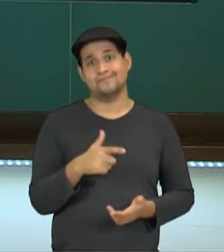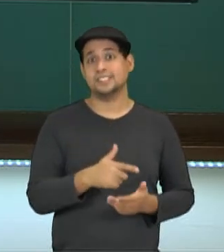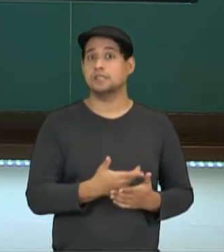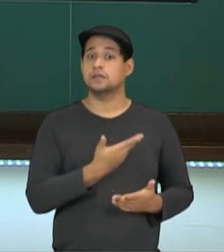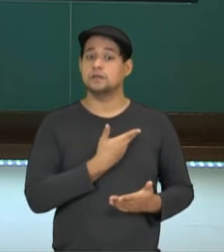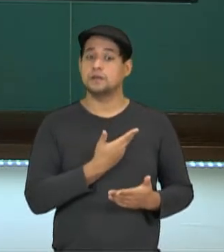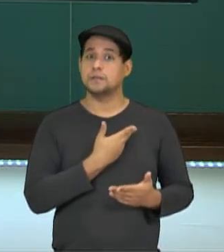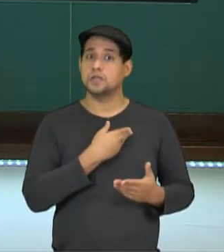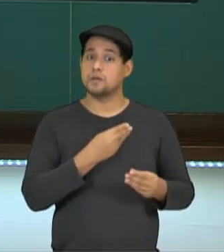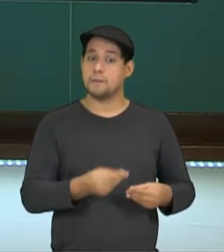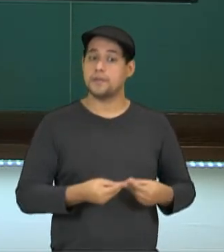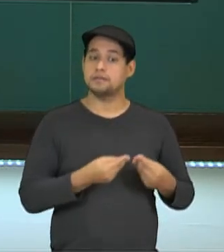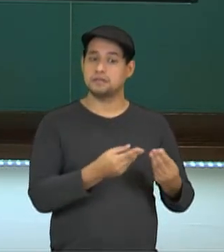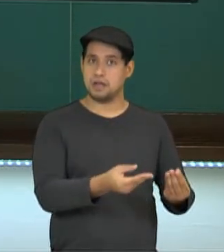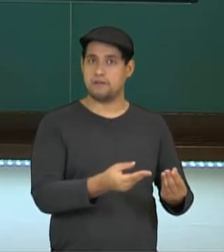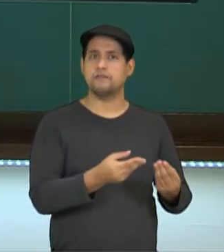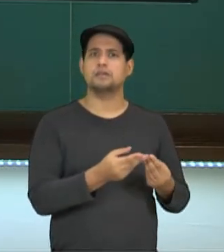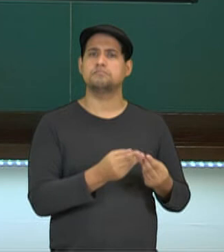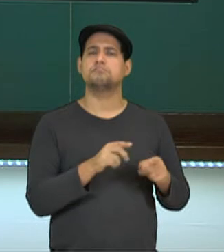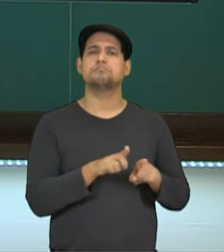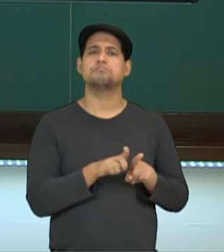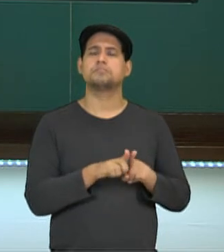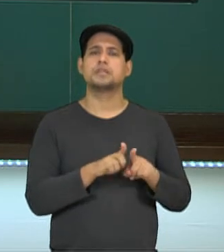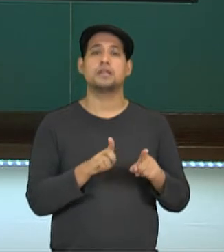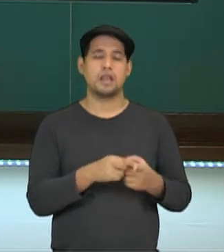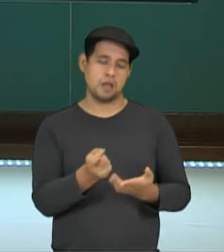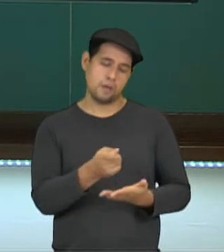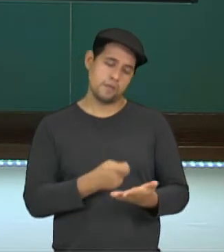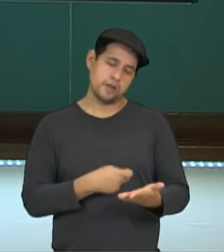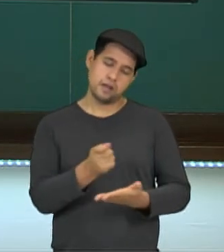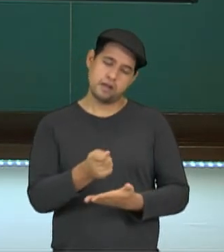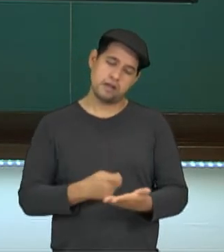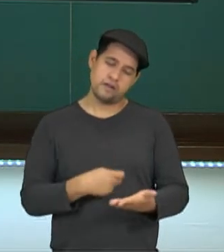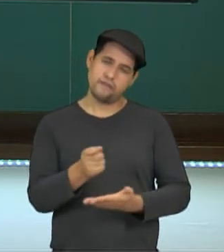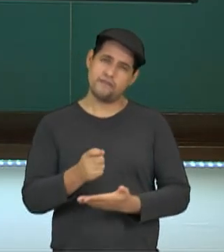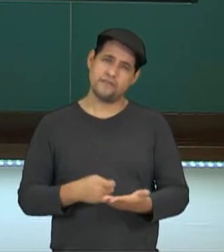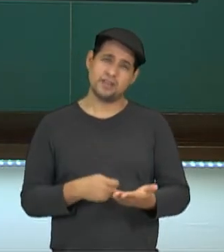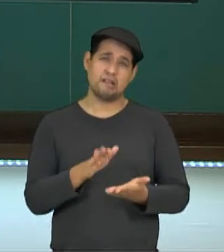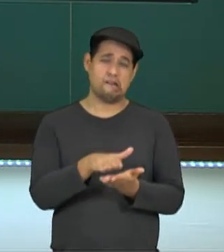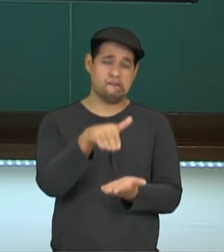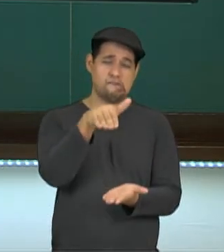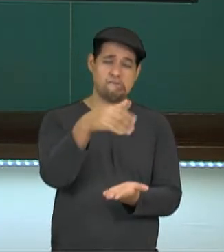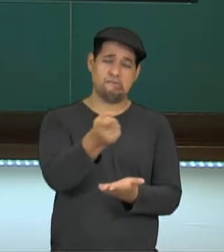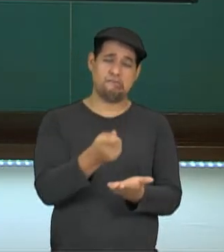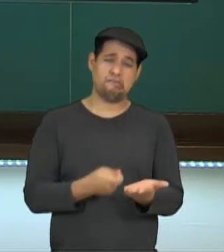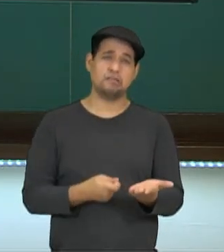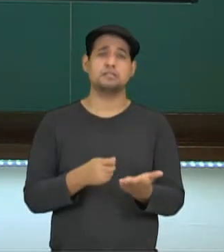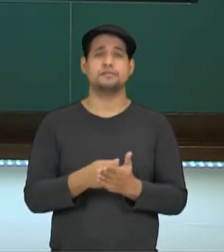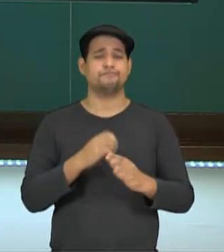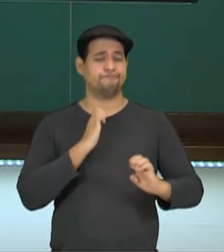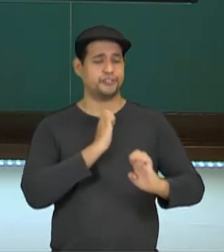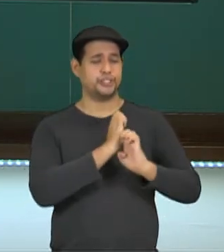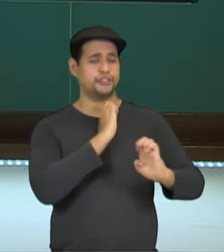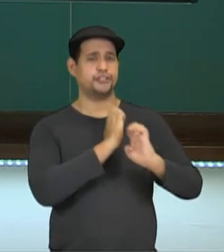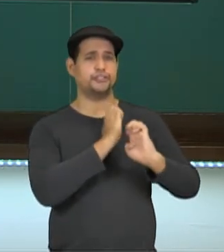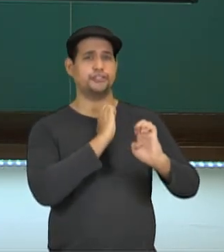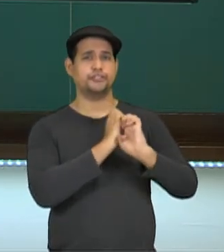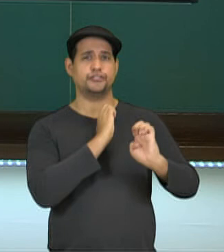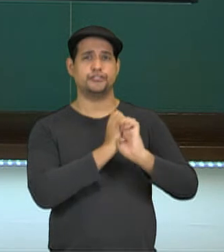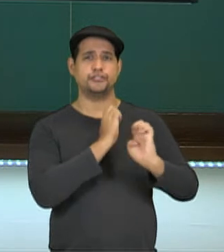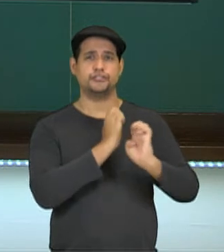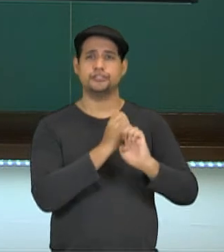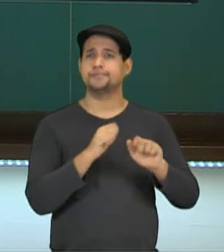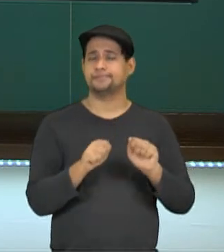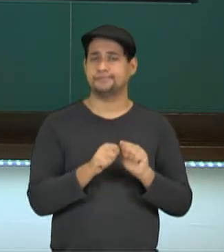né, emprestavam os livros para Enedina e ela à mão copiava, né, aqueles livros gigantescos de engenharia para que ela pudesse ter o material de